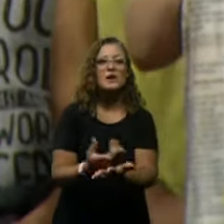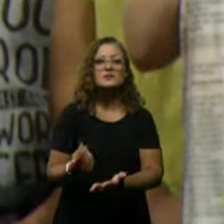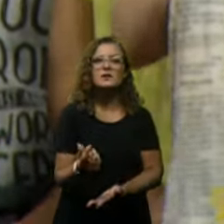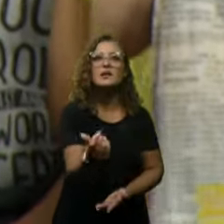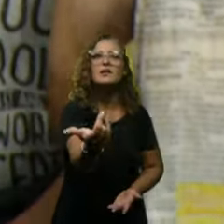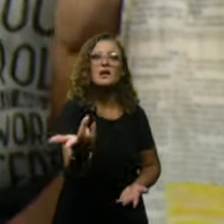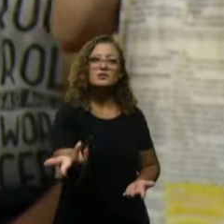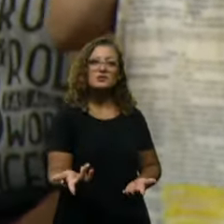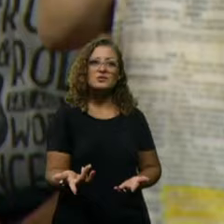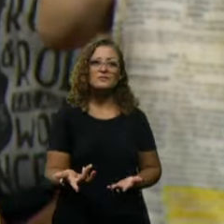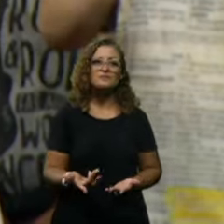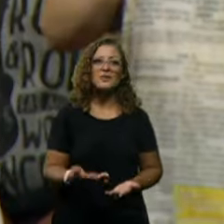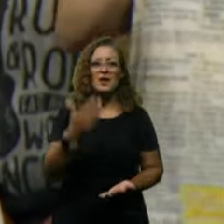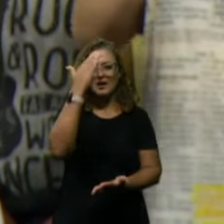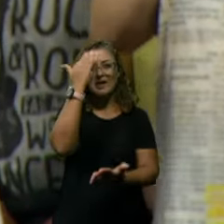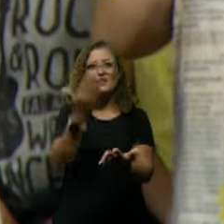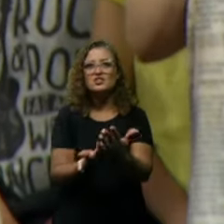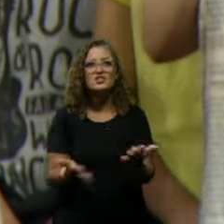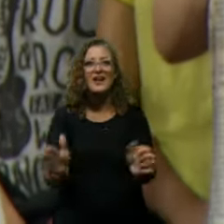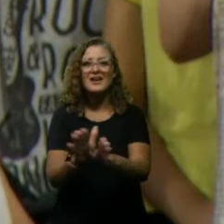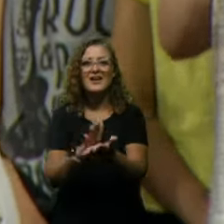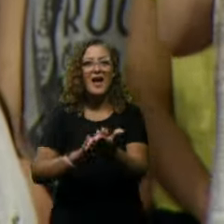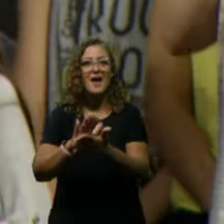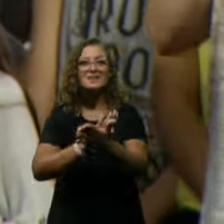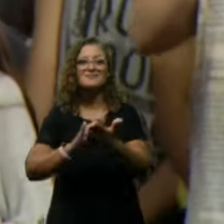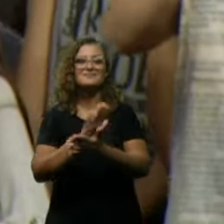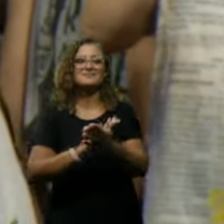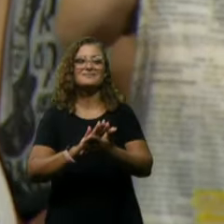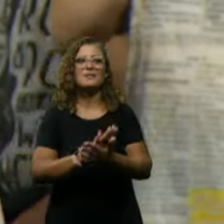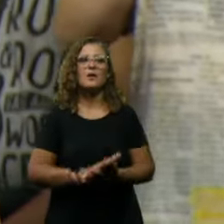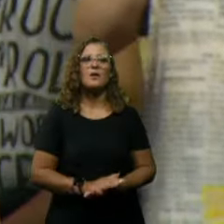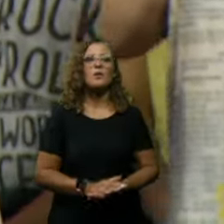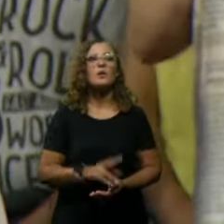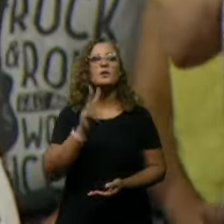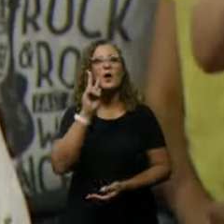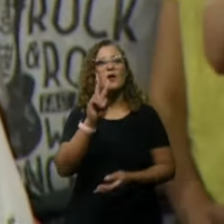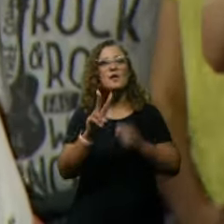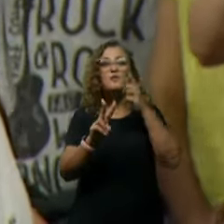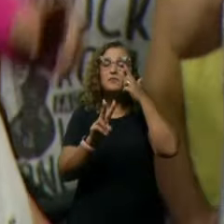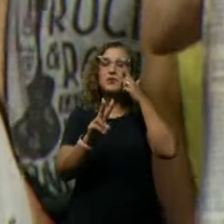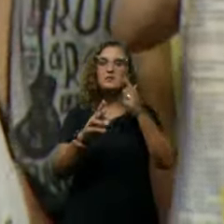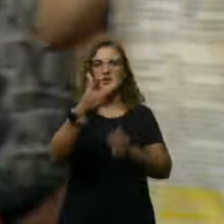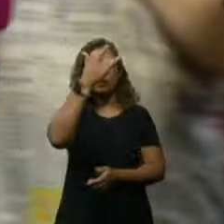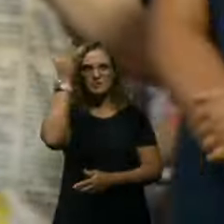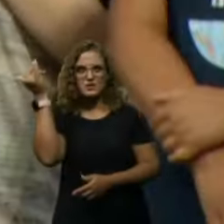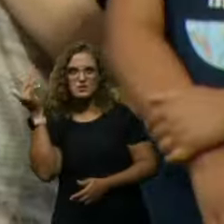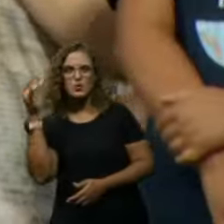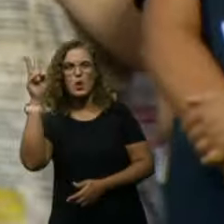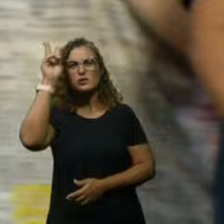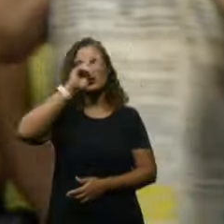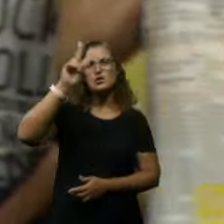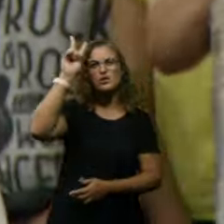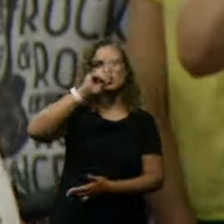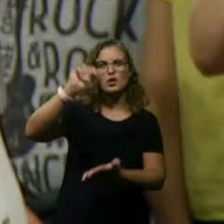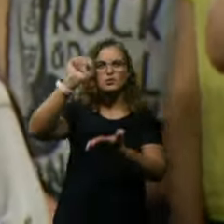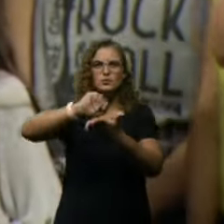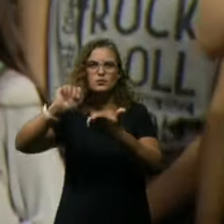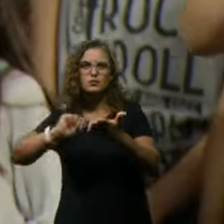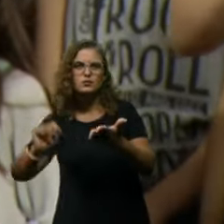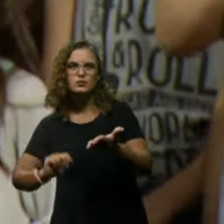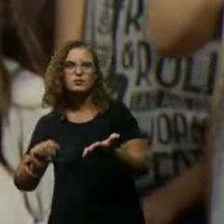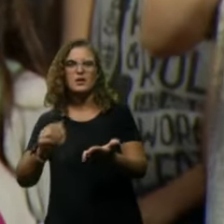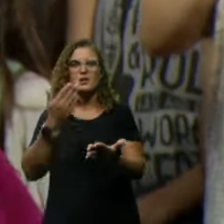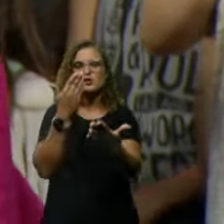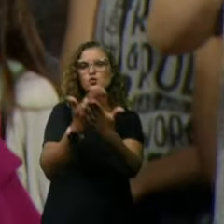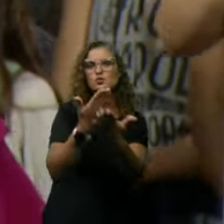Século 21 porque quando eu leio a história do cristianismo em Roma eu vejo historiadores com h não são crentes não eu vejo uma